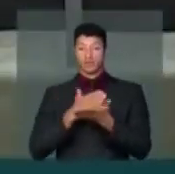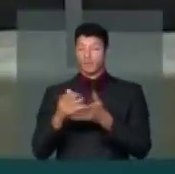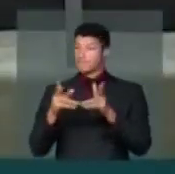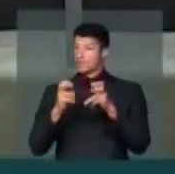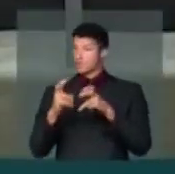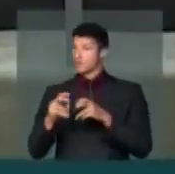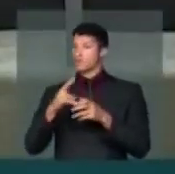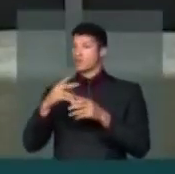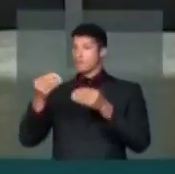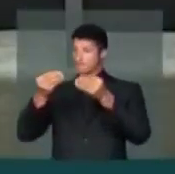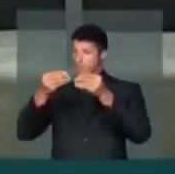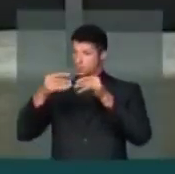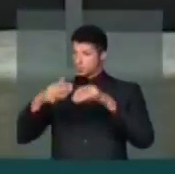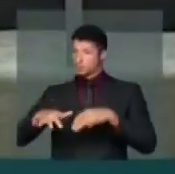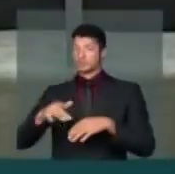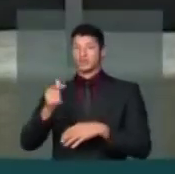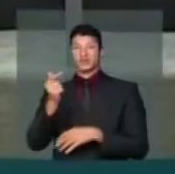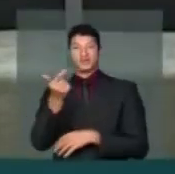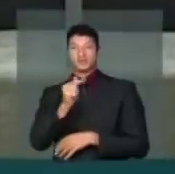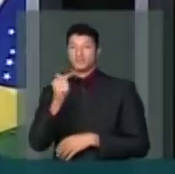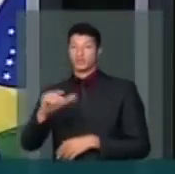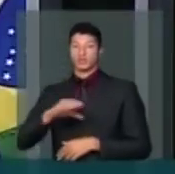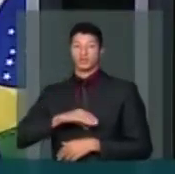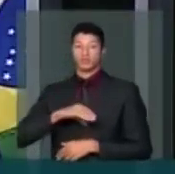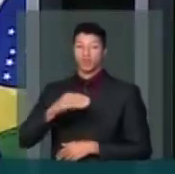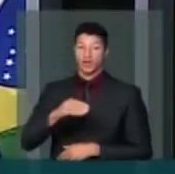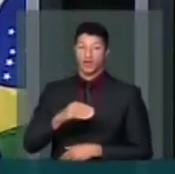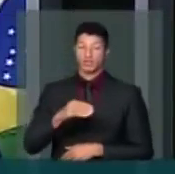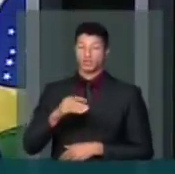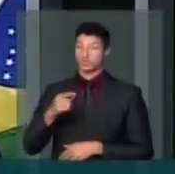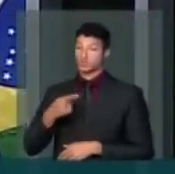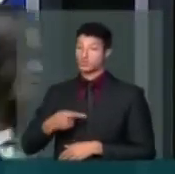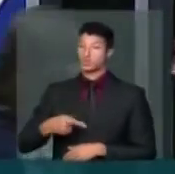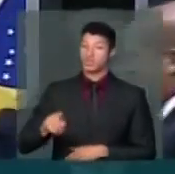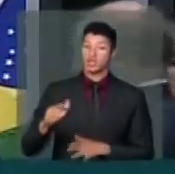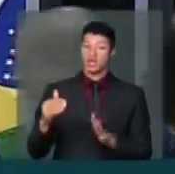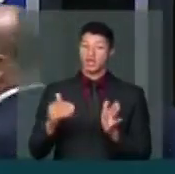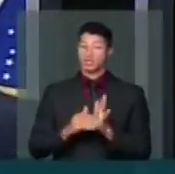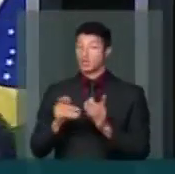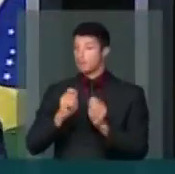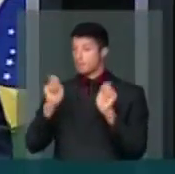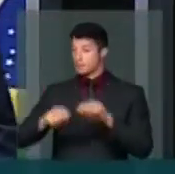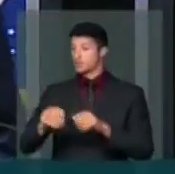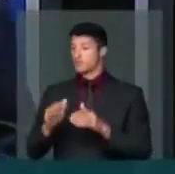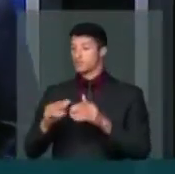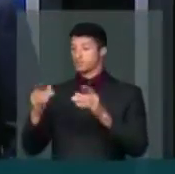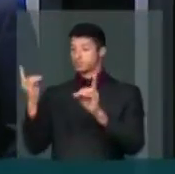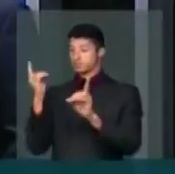afundar, não tem coragem de ir a quem ele deveria ir,